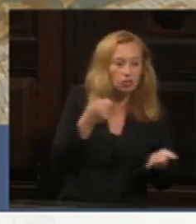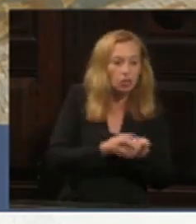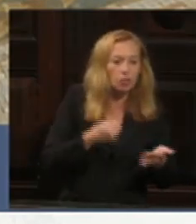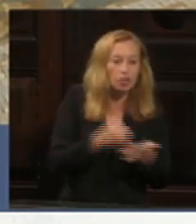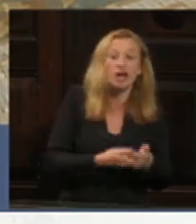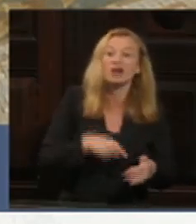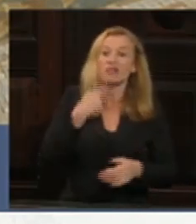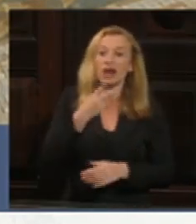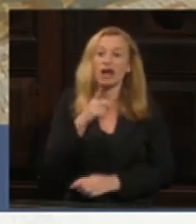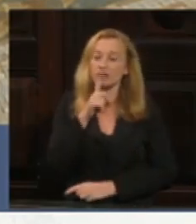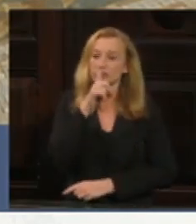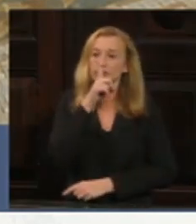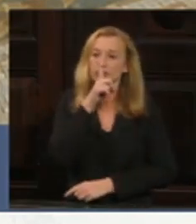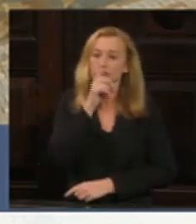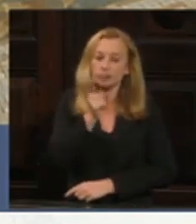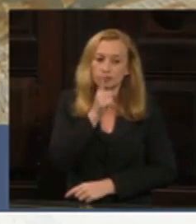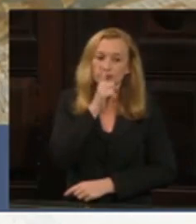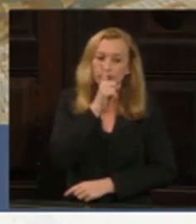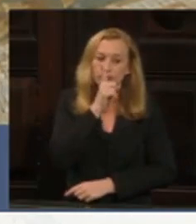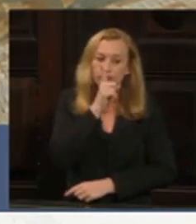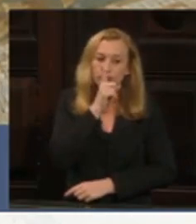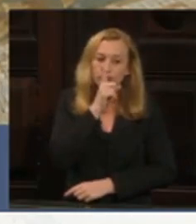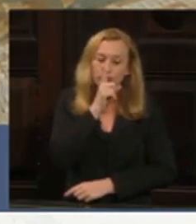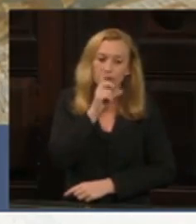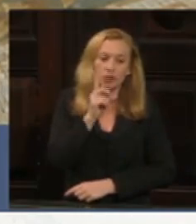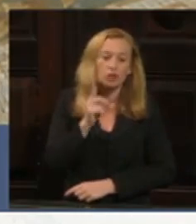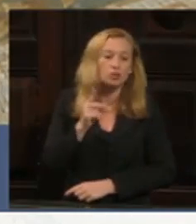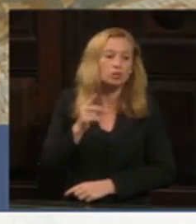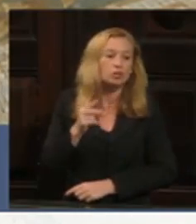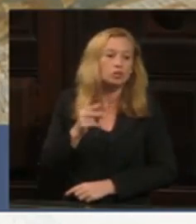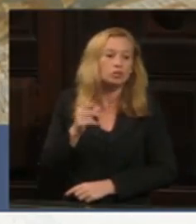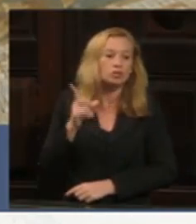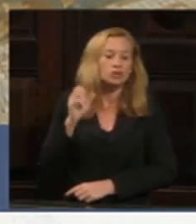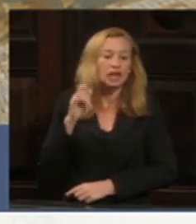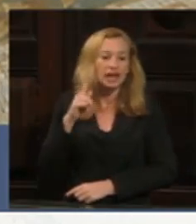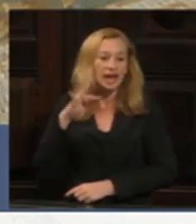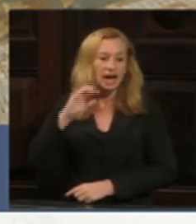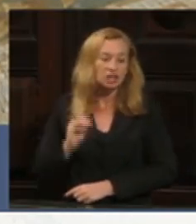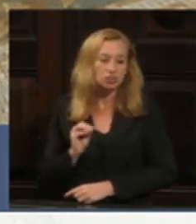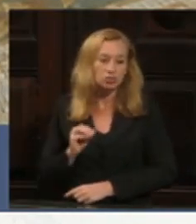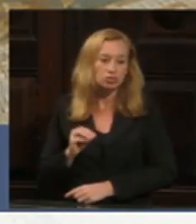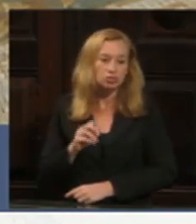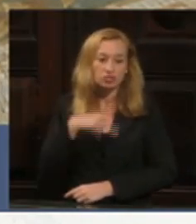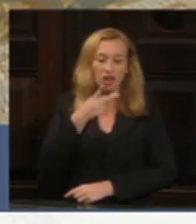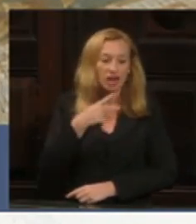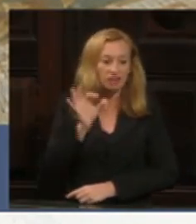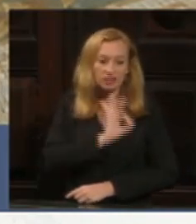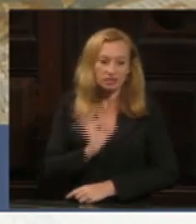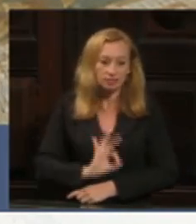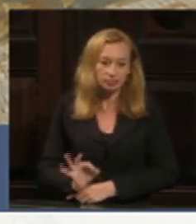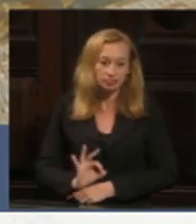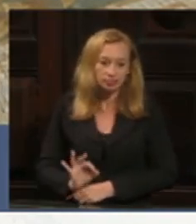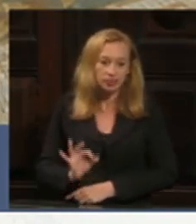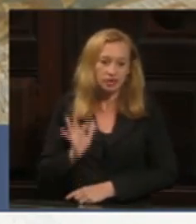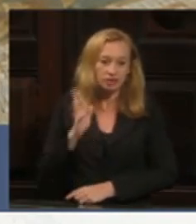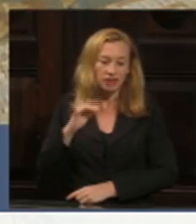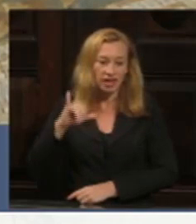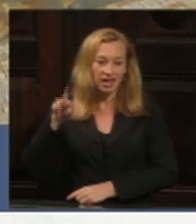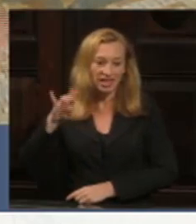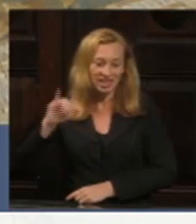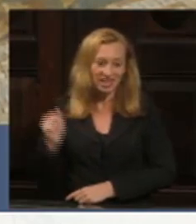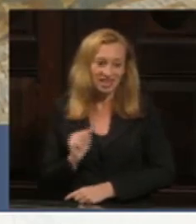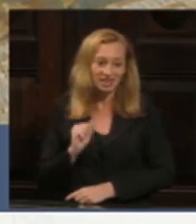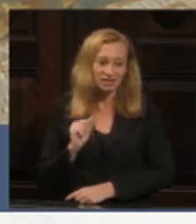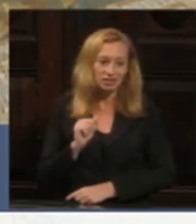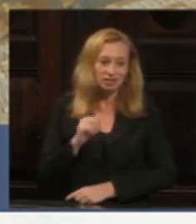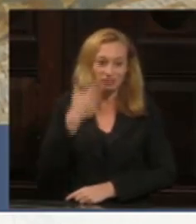sob sigilo. Sigilo esse que entrou um delegado dando informação errada e um tal do Ferreirinha que não sabia nada. Cuidado então nós com temos que Ferreirinha.